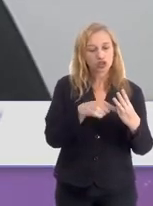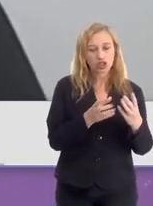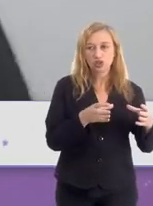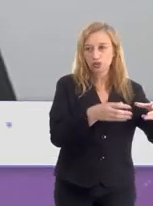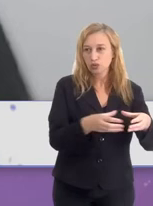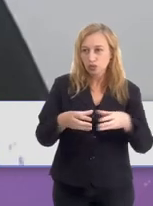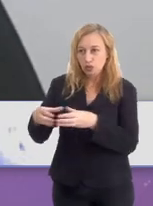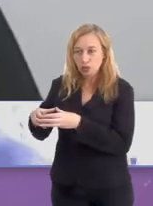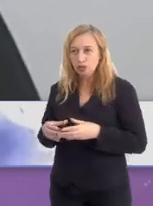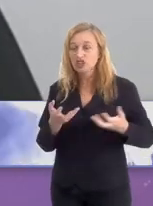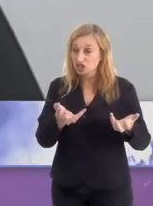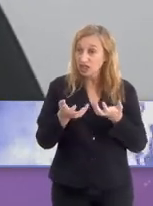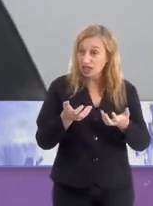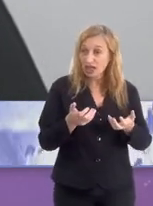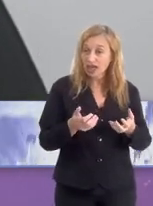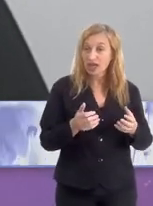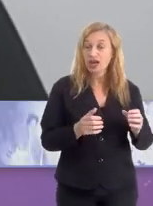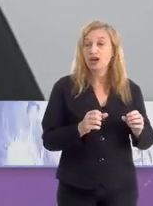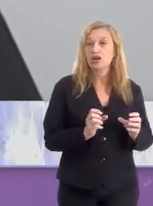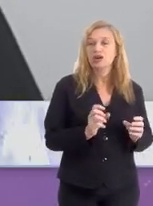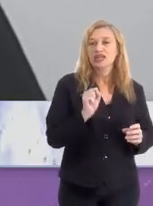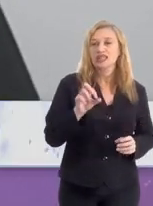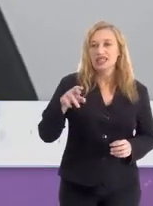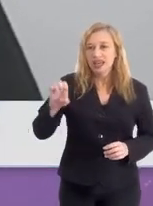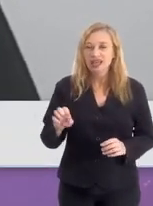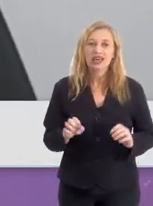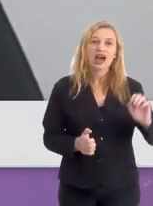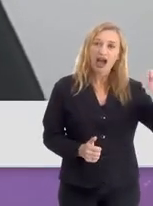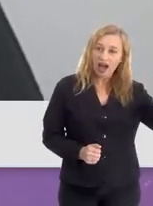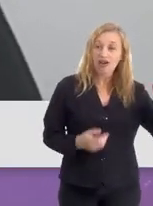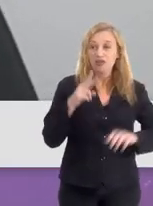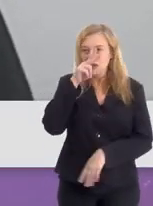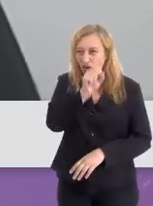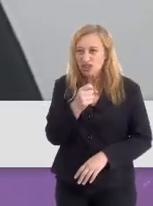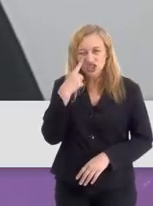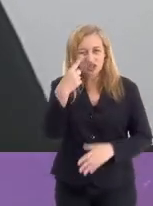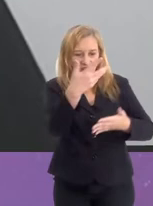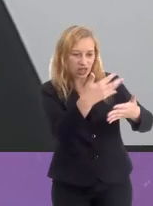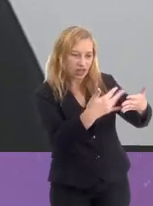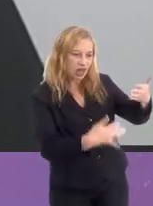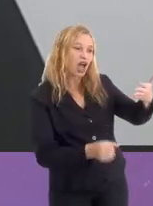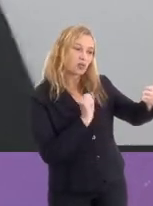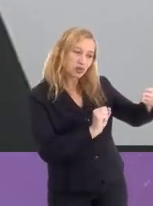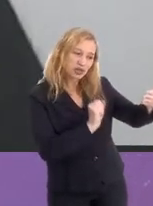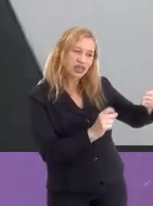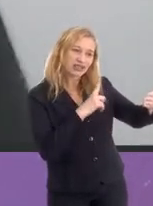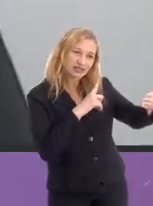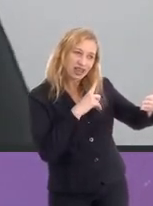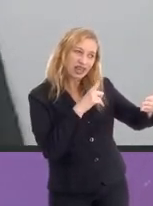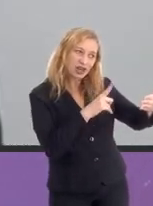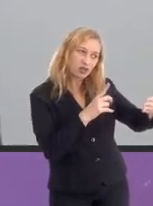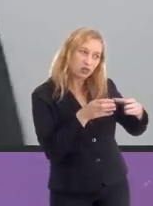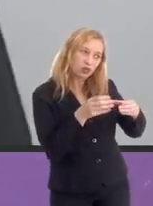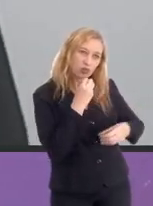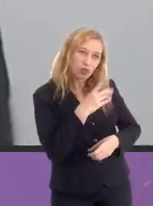demérito nenhum os outros que estão disputando ali mas a gente quer material forte às vezes a gente ver a tabela da Série A Poxa podia ter